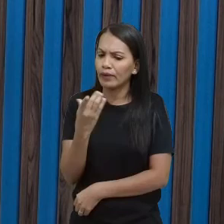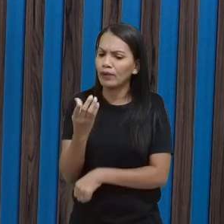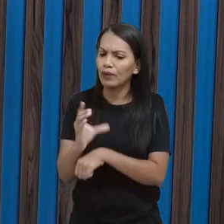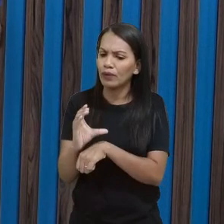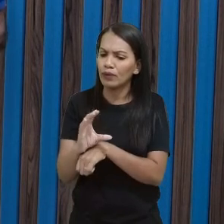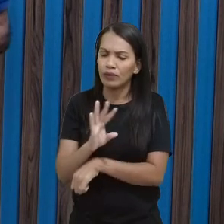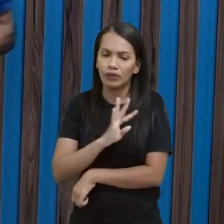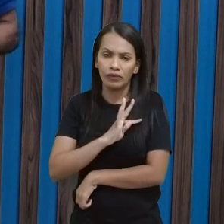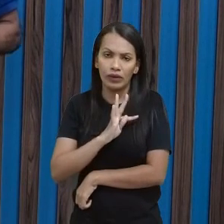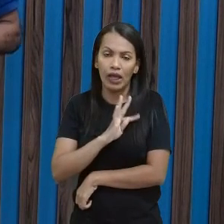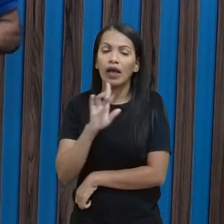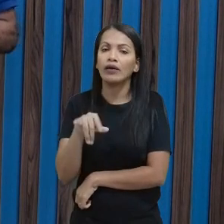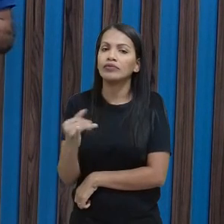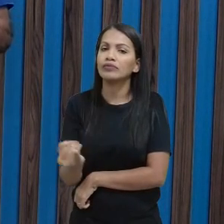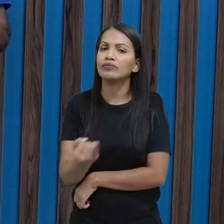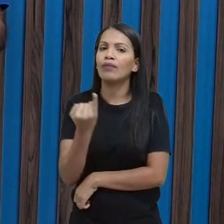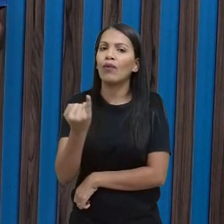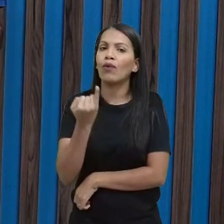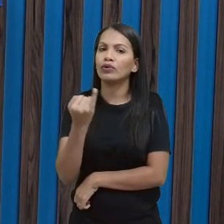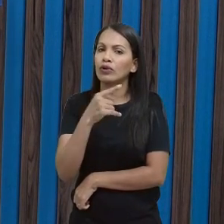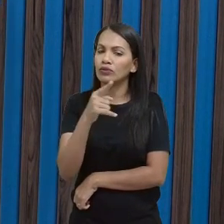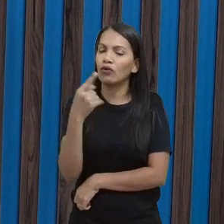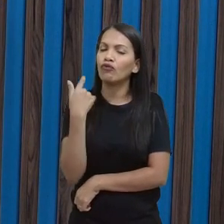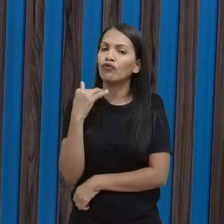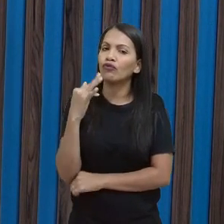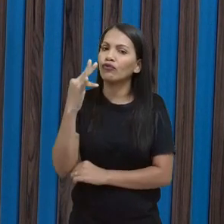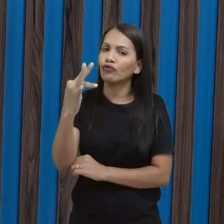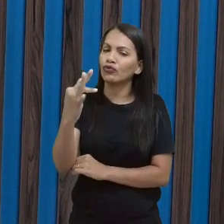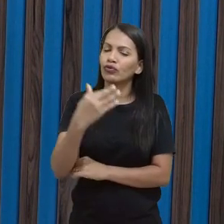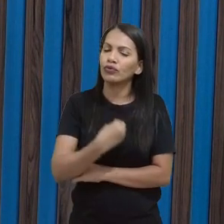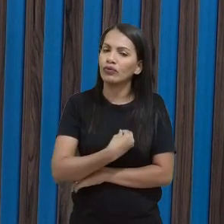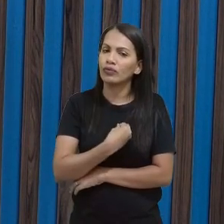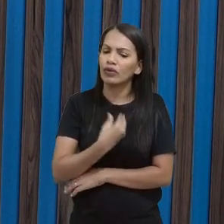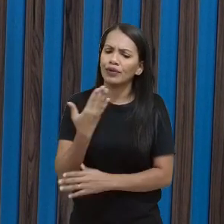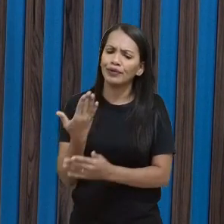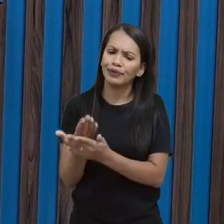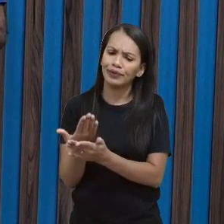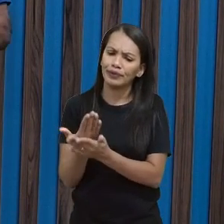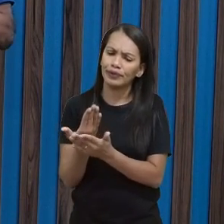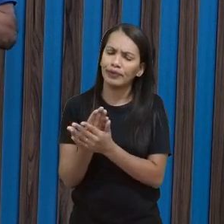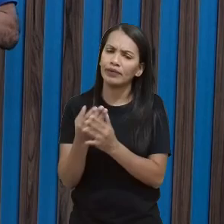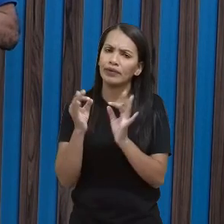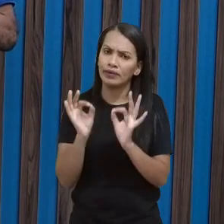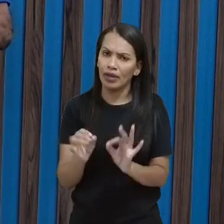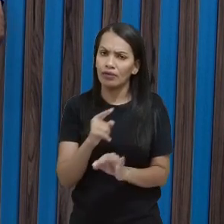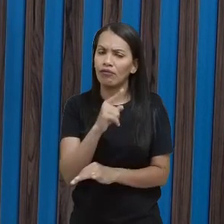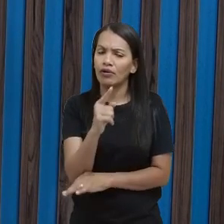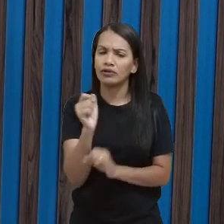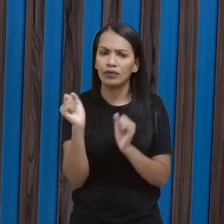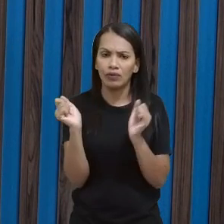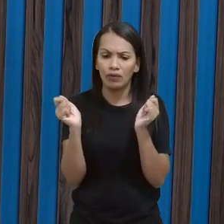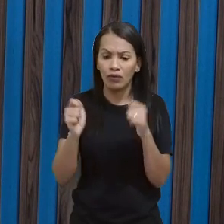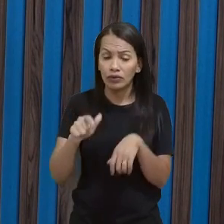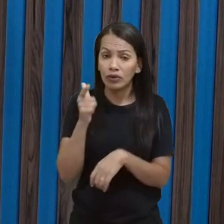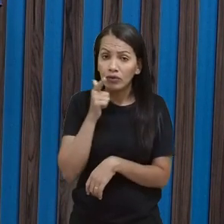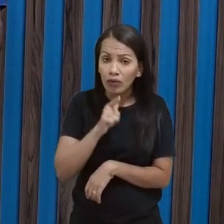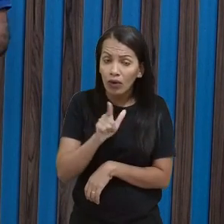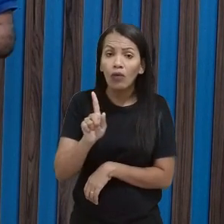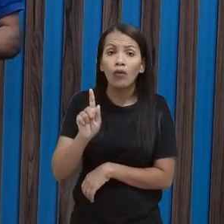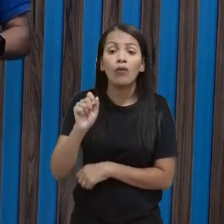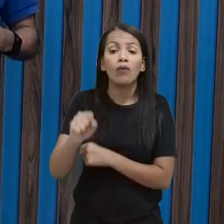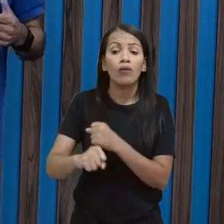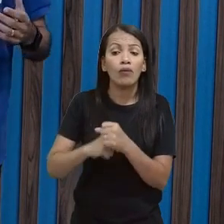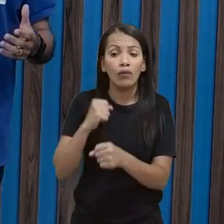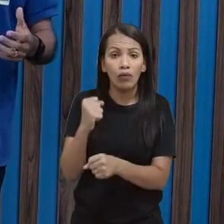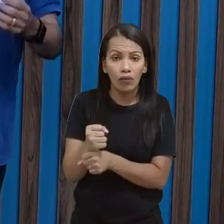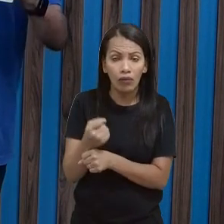é importante demais aí para vocês o seu futuro em jogo. Então, estude direitinho para que você esteja bem encaminhado, e no ano que vem já faça a prova